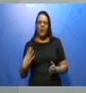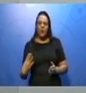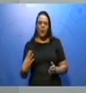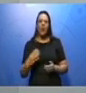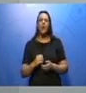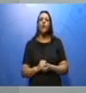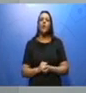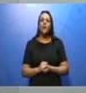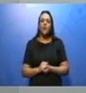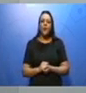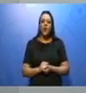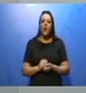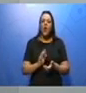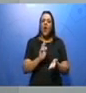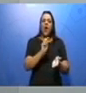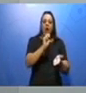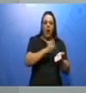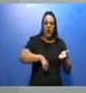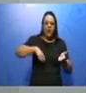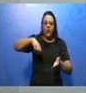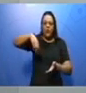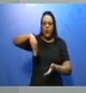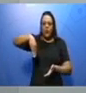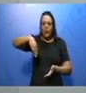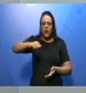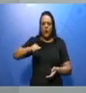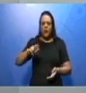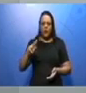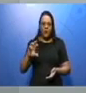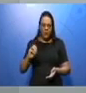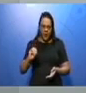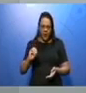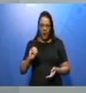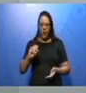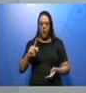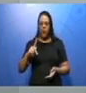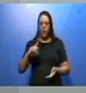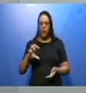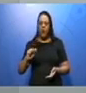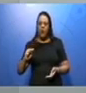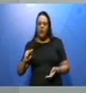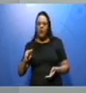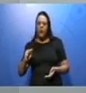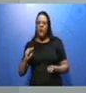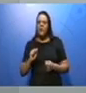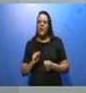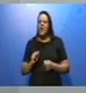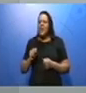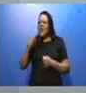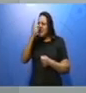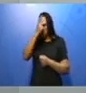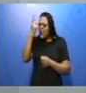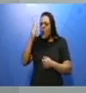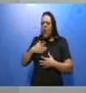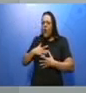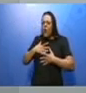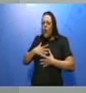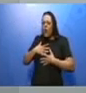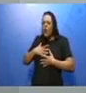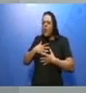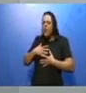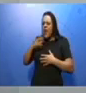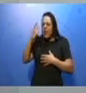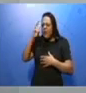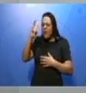lançado, ele teve um grande destaque, um grande encanto pelo público. Ele atrai o público até hoje, esse tipo de relato.